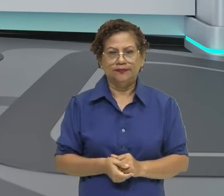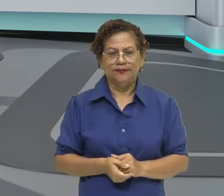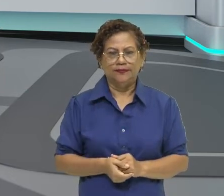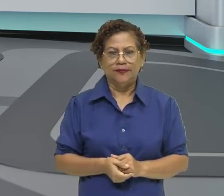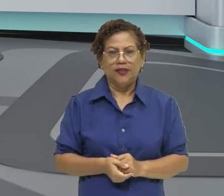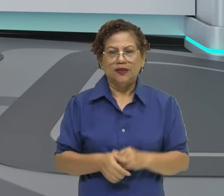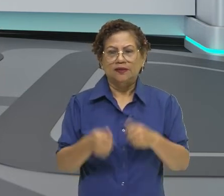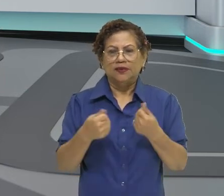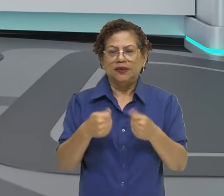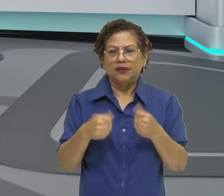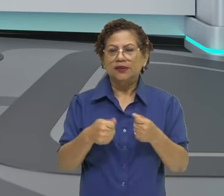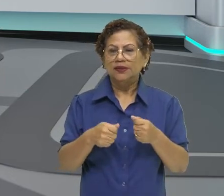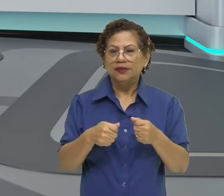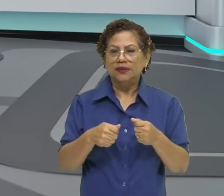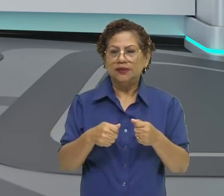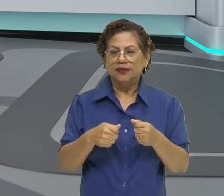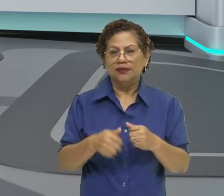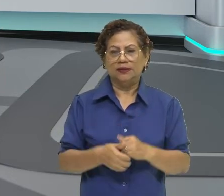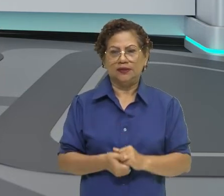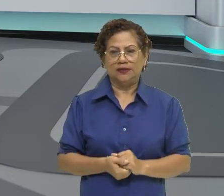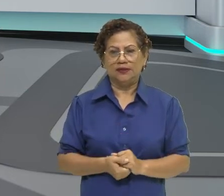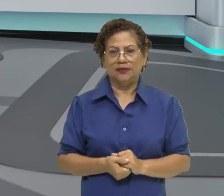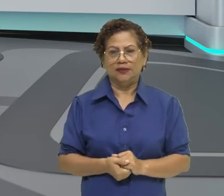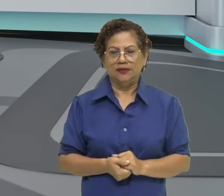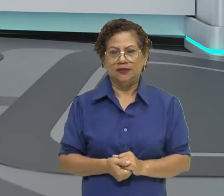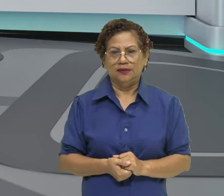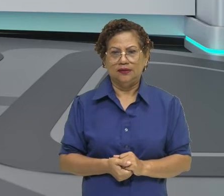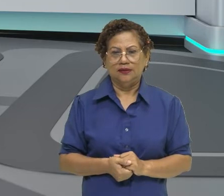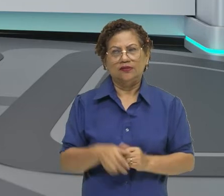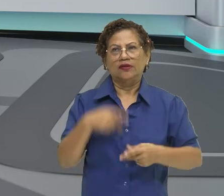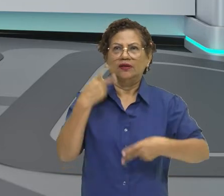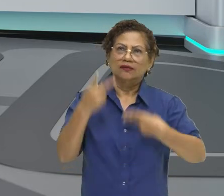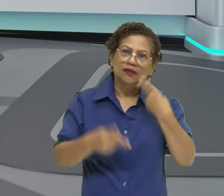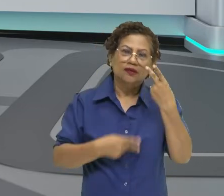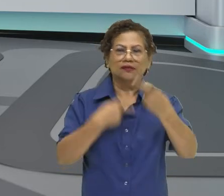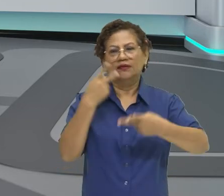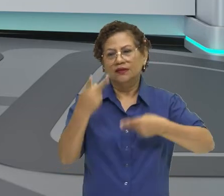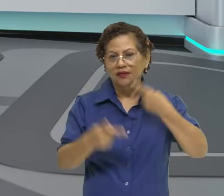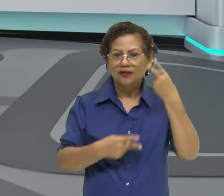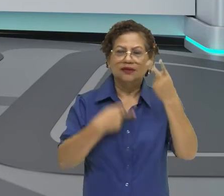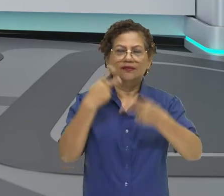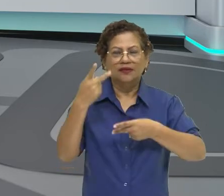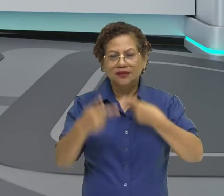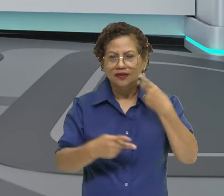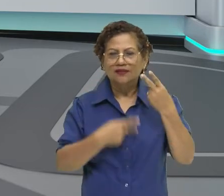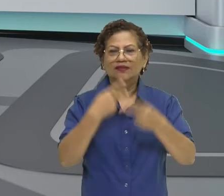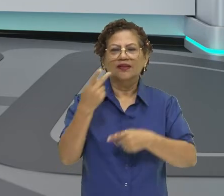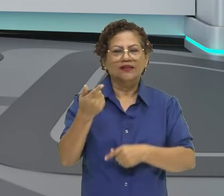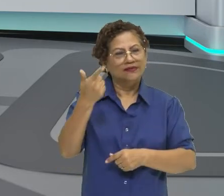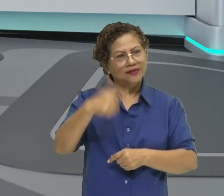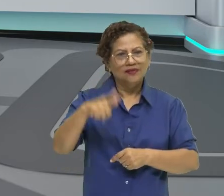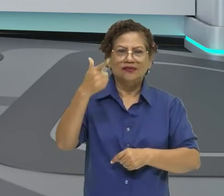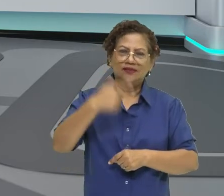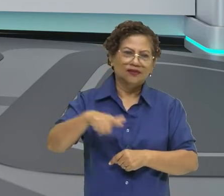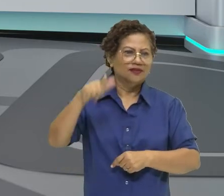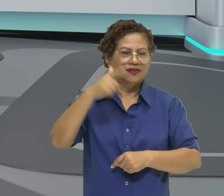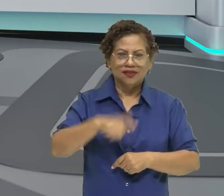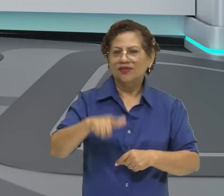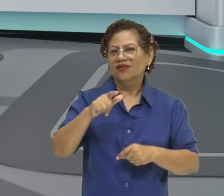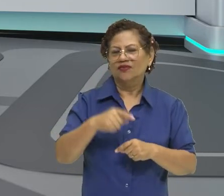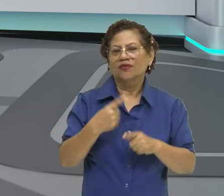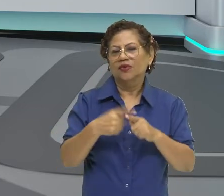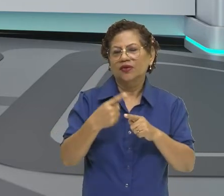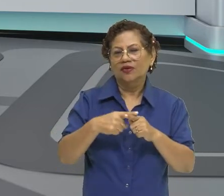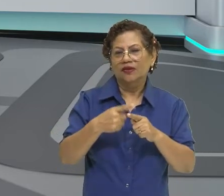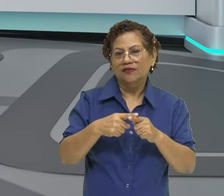em mente que o fazer, eu estou falando isso desde o início da aula, professora, pelo amor de Deus, só está parecendo aqueles velhinhos que ficam repetindo a mesma coisa. Mas eu fico repetindo para